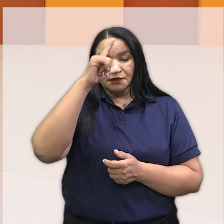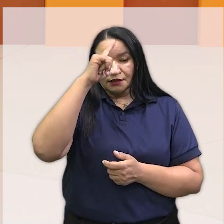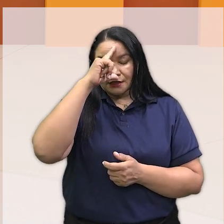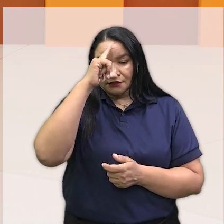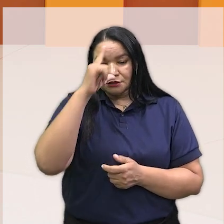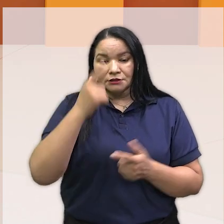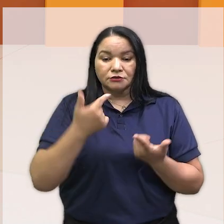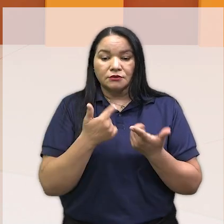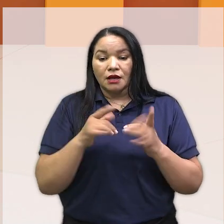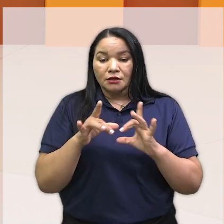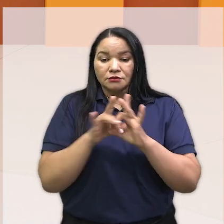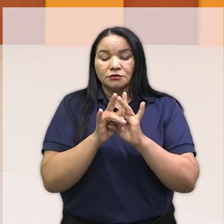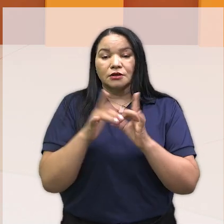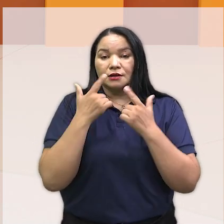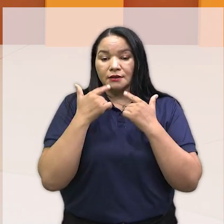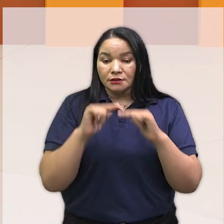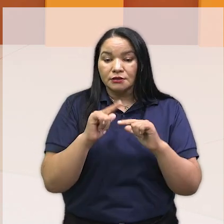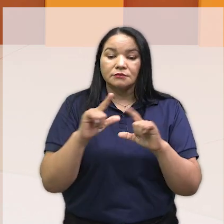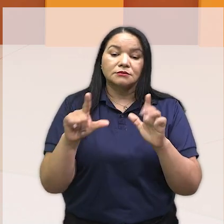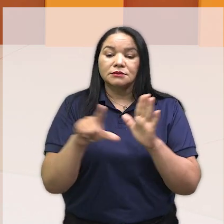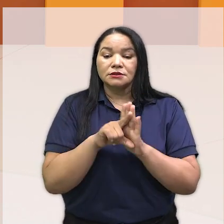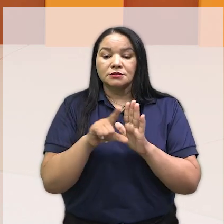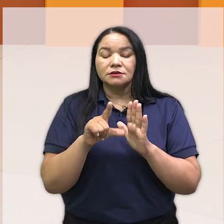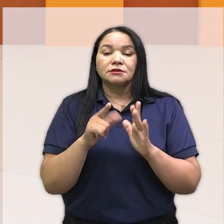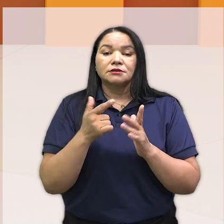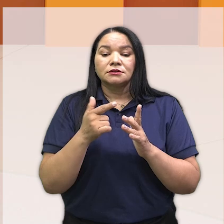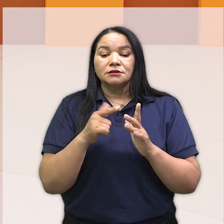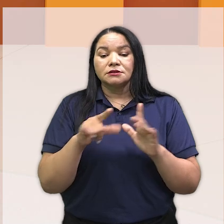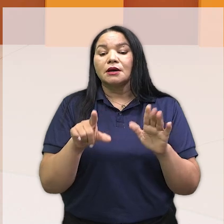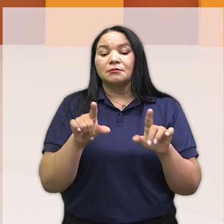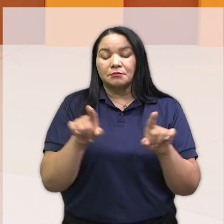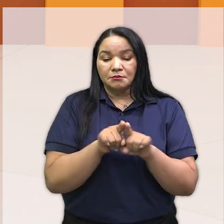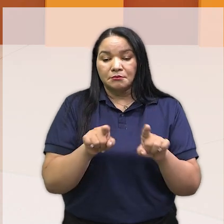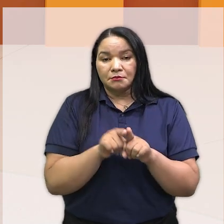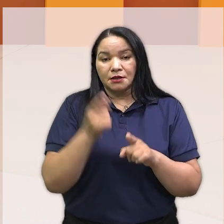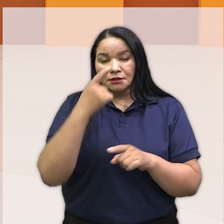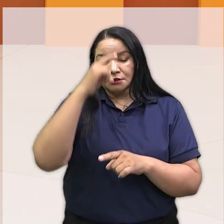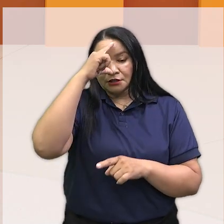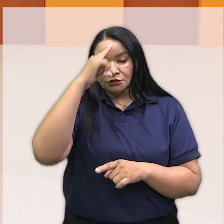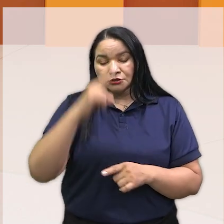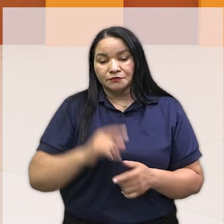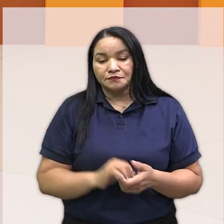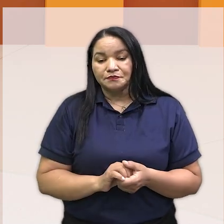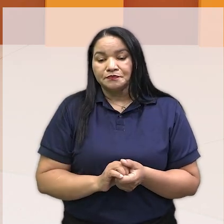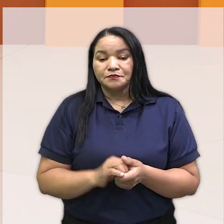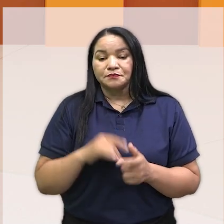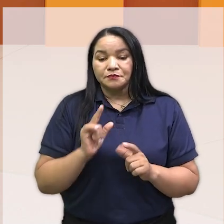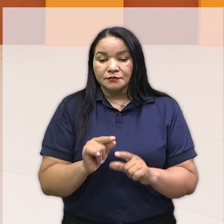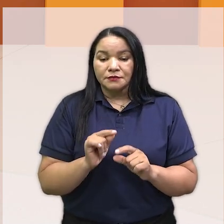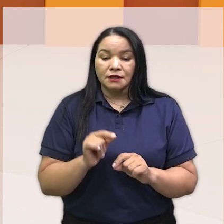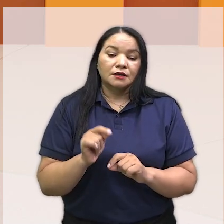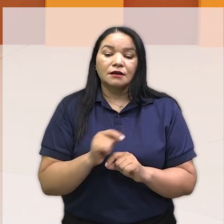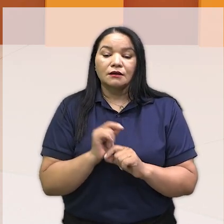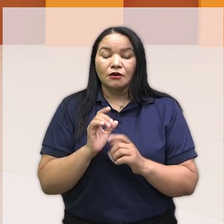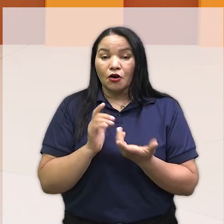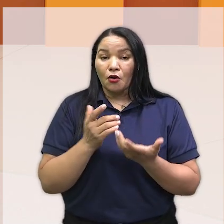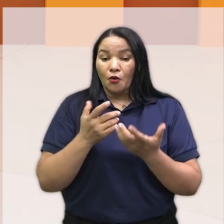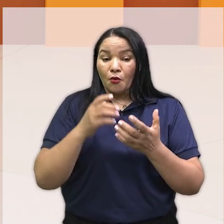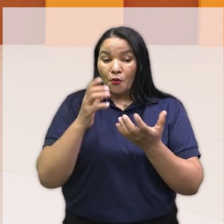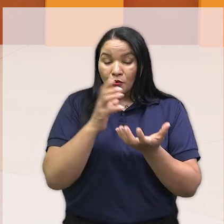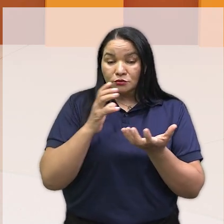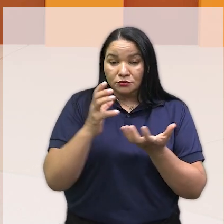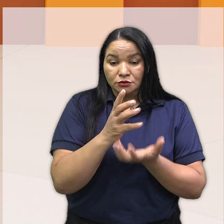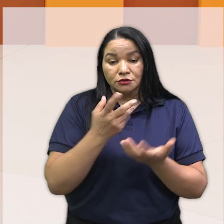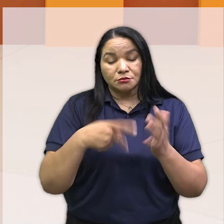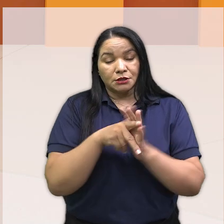gente, ao idioma, tá? Tanto a parte dos eslavos quanto a dos latinos. Isso no continente europeu,